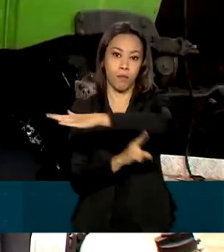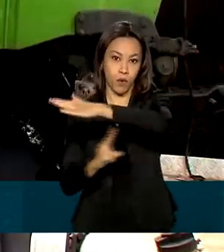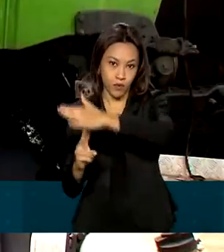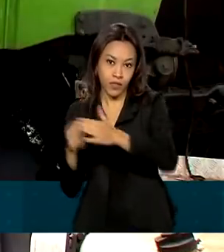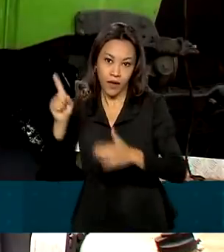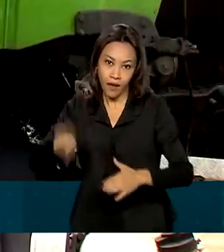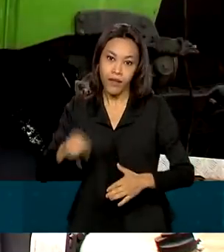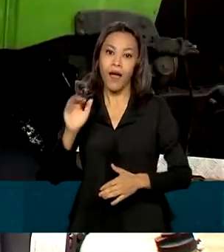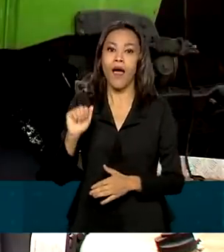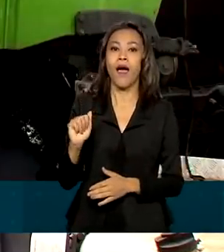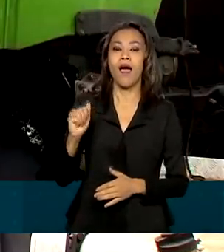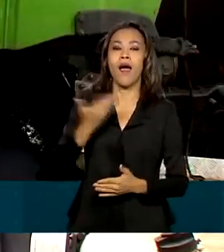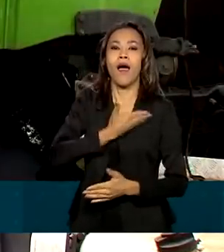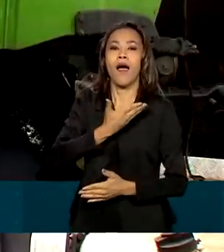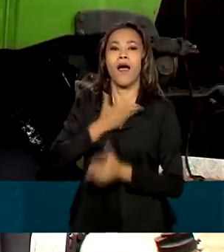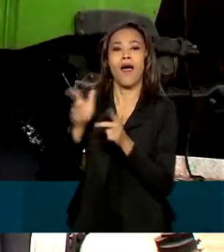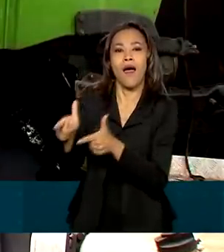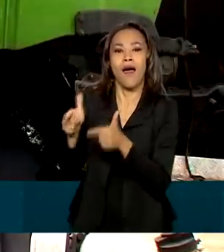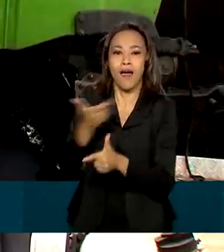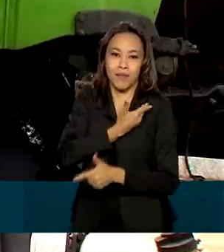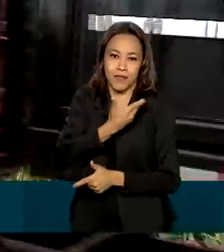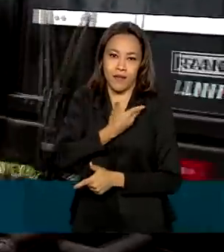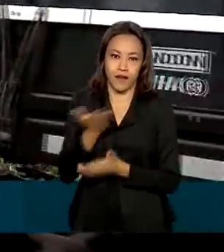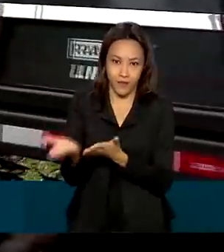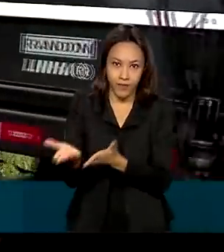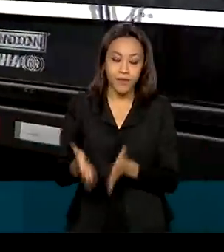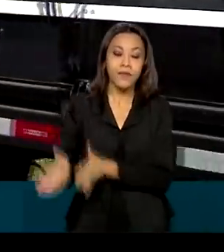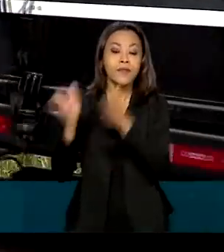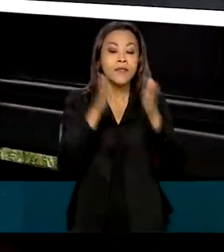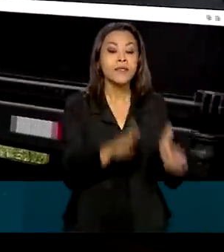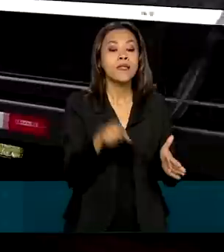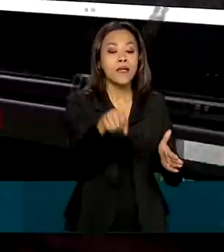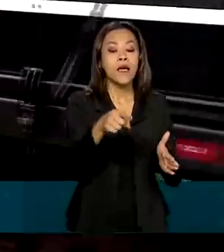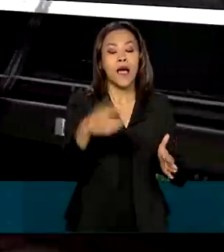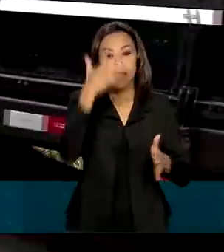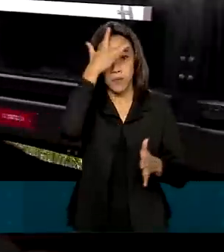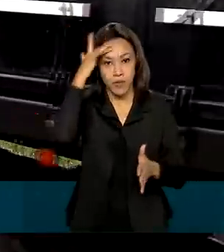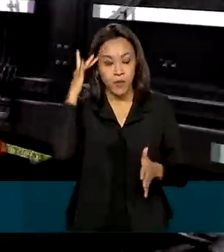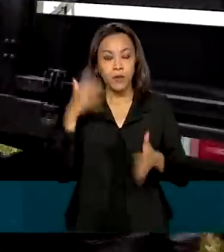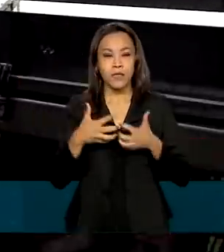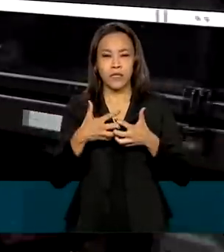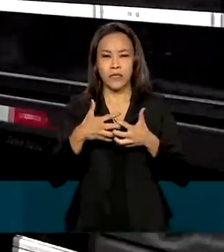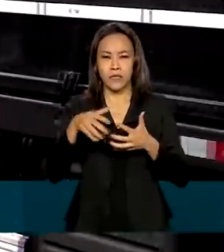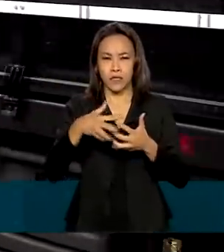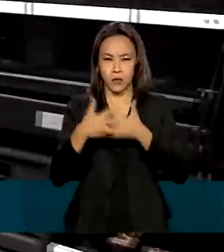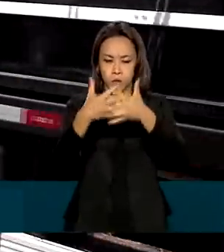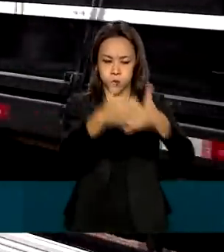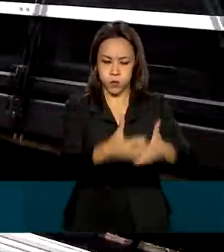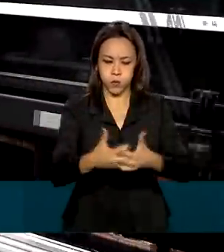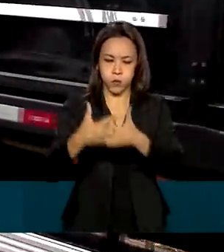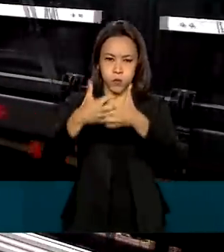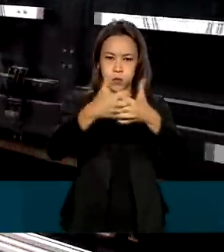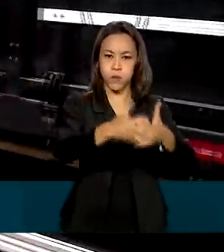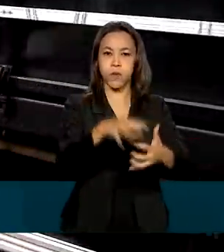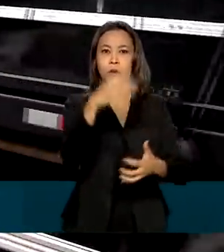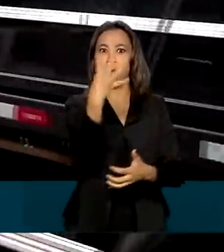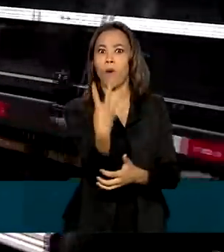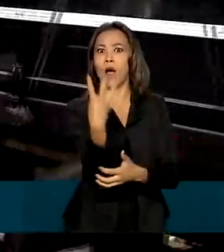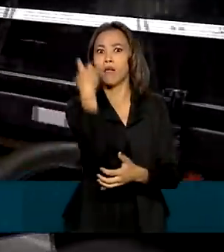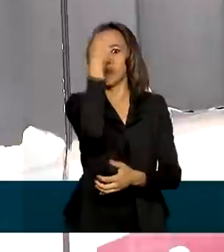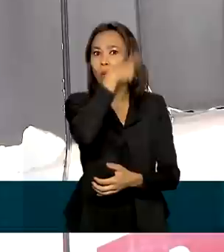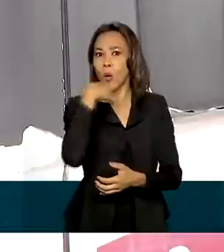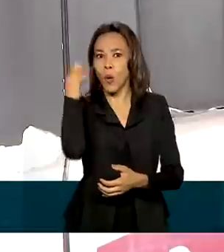o principal corredor logístico entre os dois países. Para os caminhoneiros que chegam a enfrentar mais de quatro horas de fila para